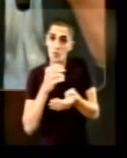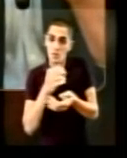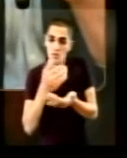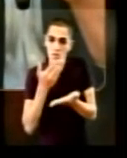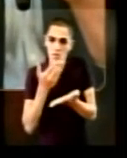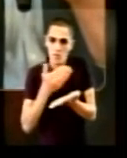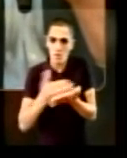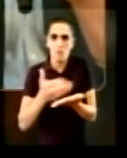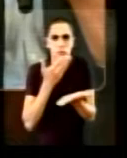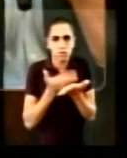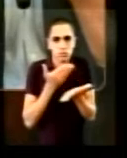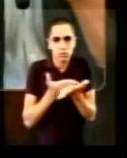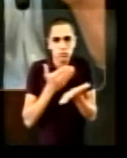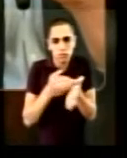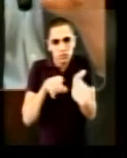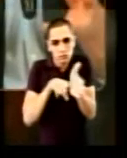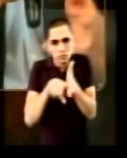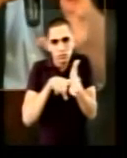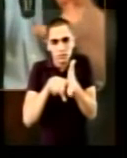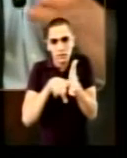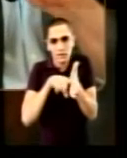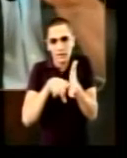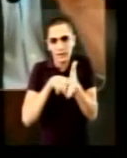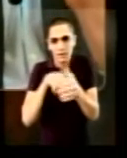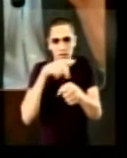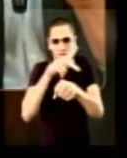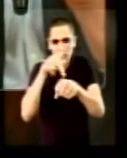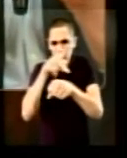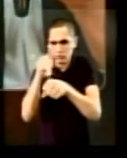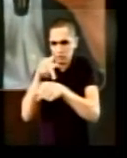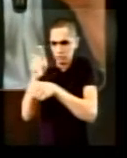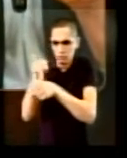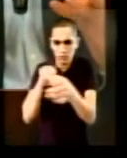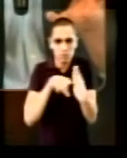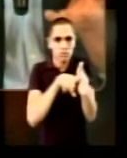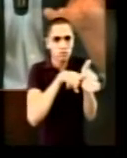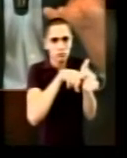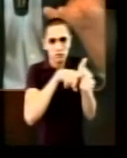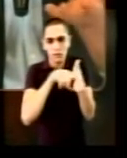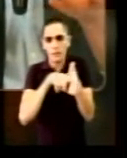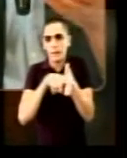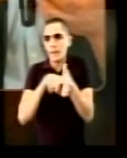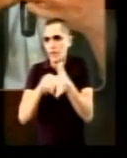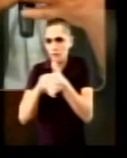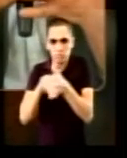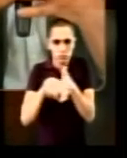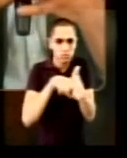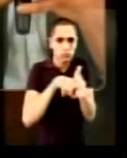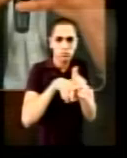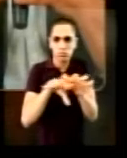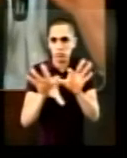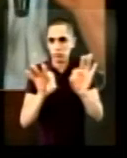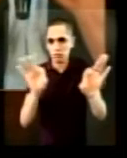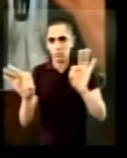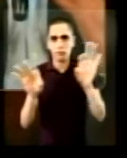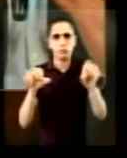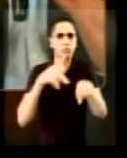isolamento. Quem mais isolava, quem menos isolava. Pegaram vários países que se